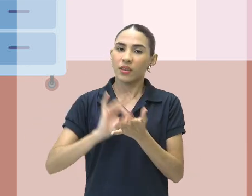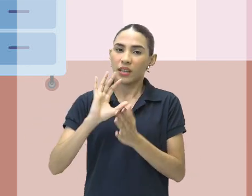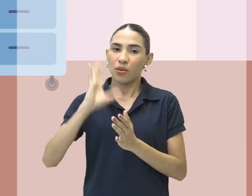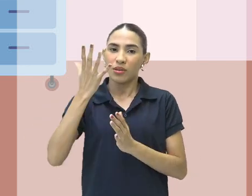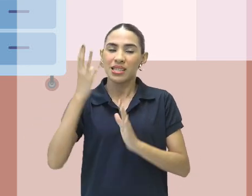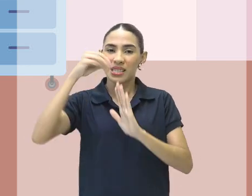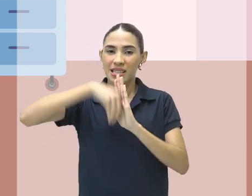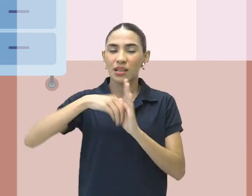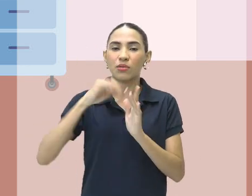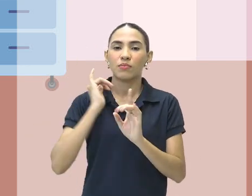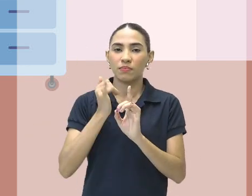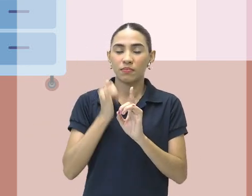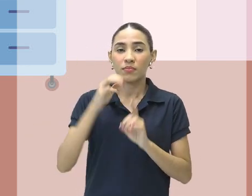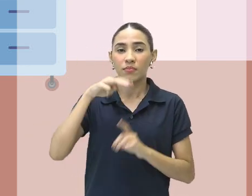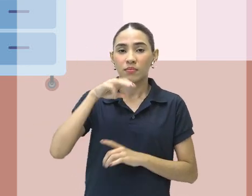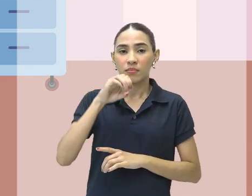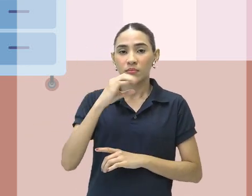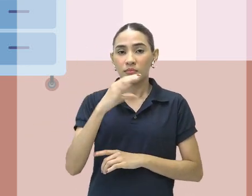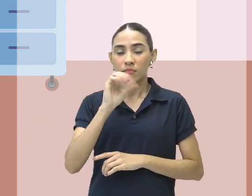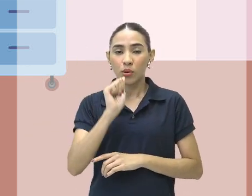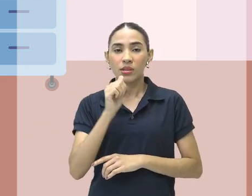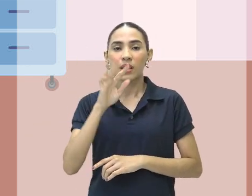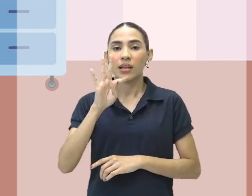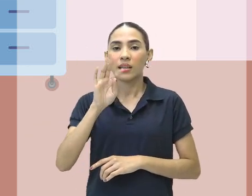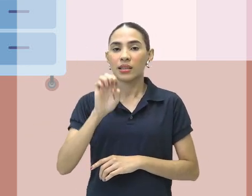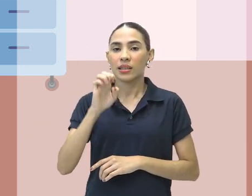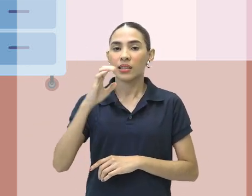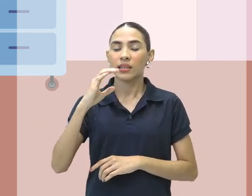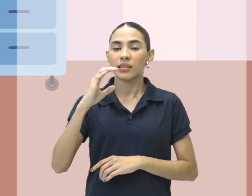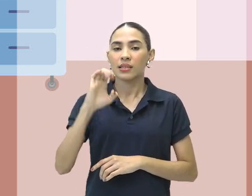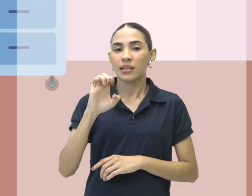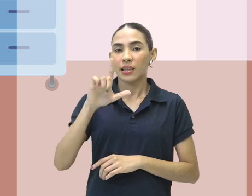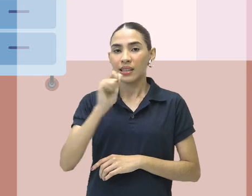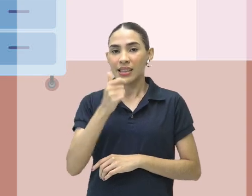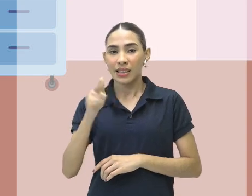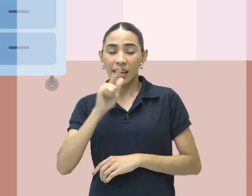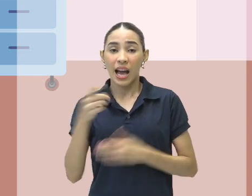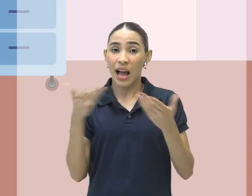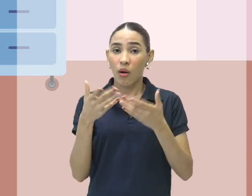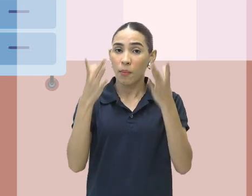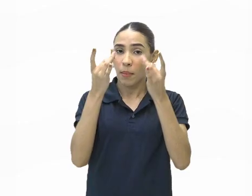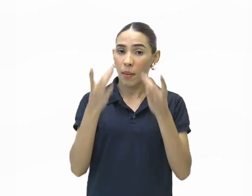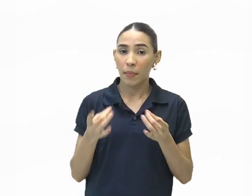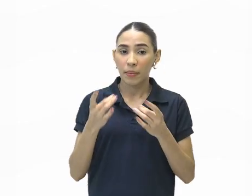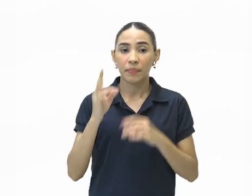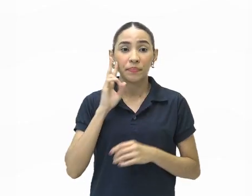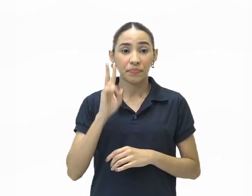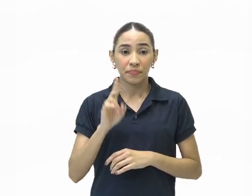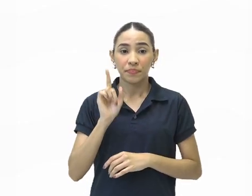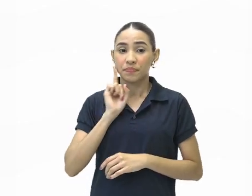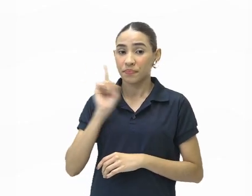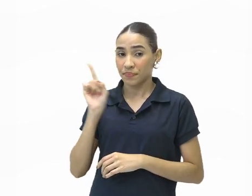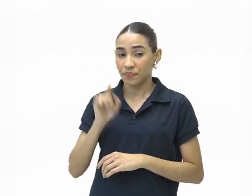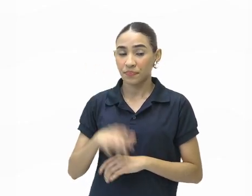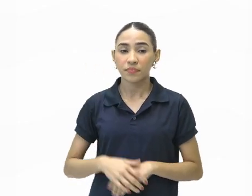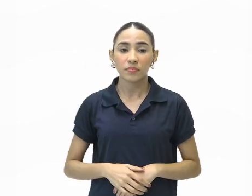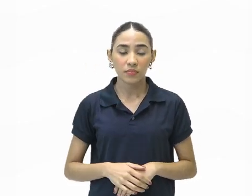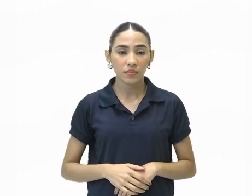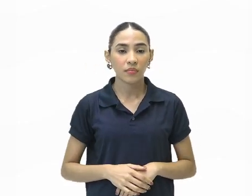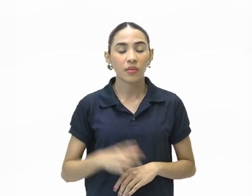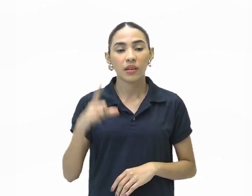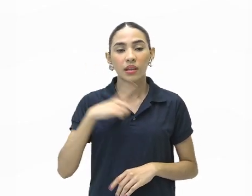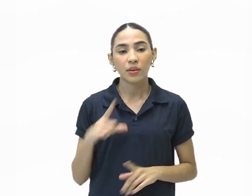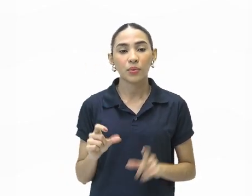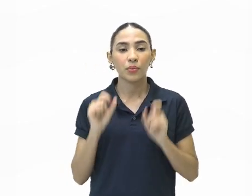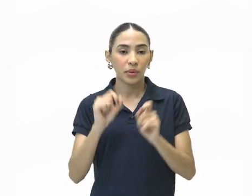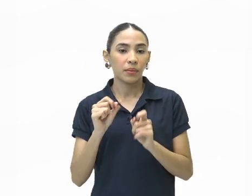nosso conto A Moça Tecelã. Nós vamos fazer uma análise detalhada dessa narrativa, acompanhem comigo. Olha só. Nós temos,